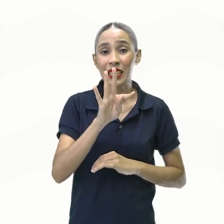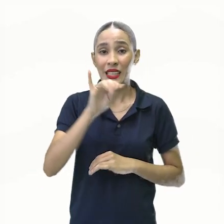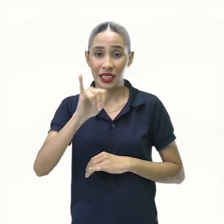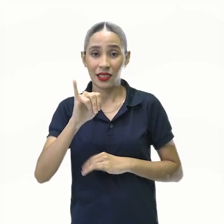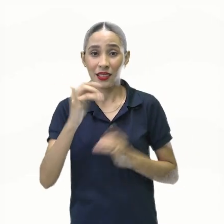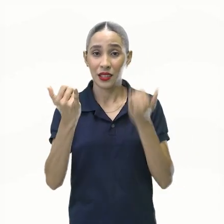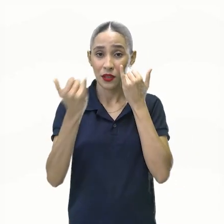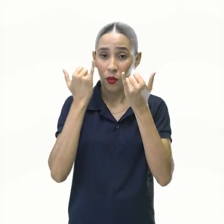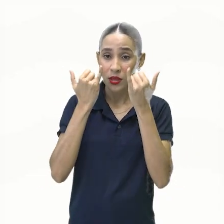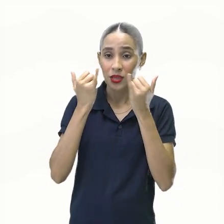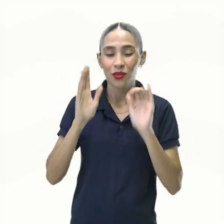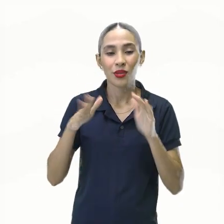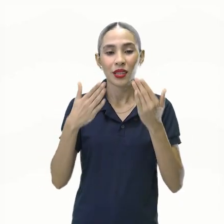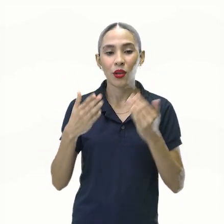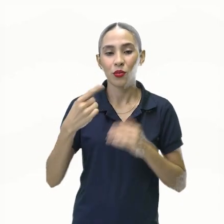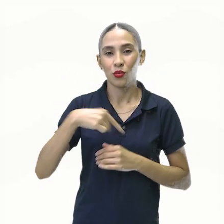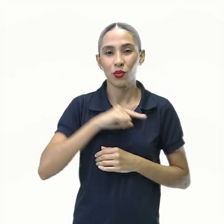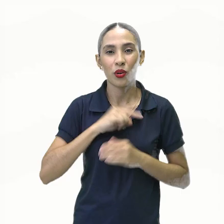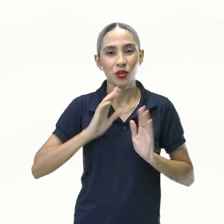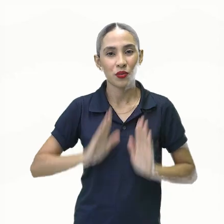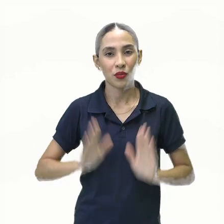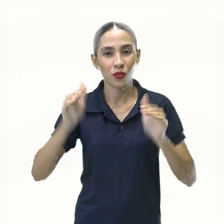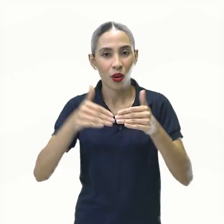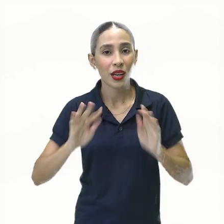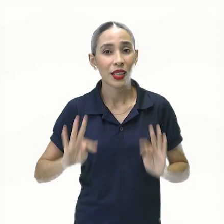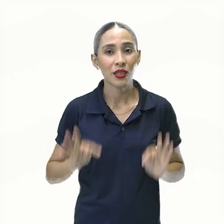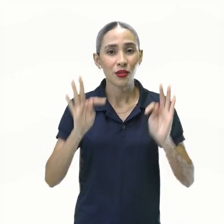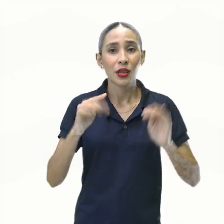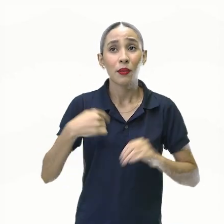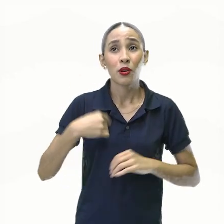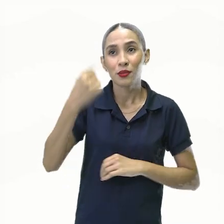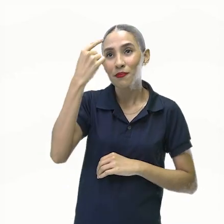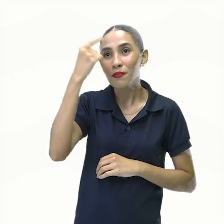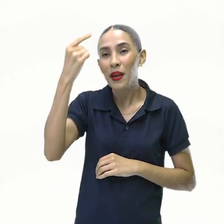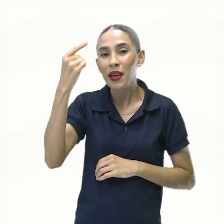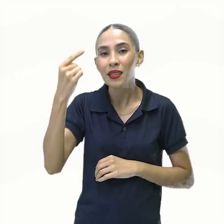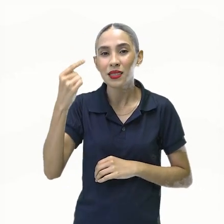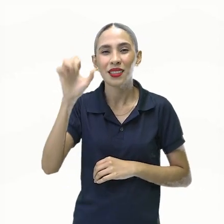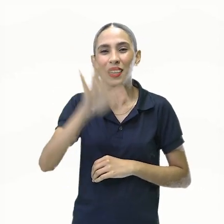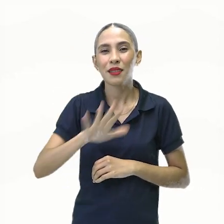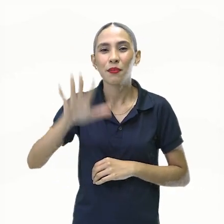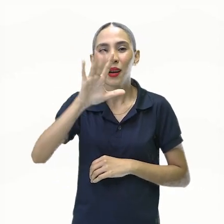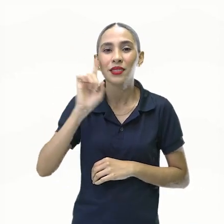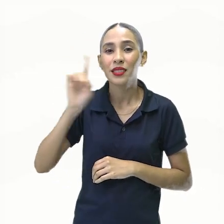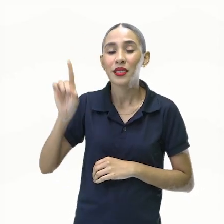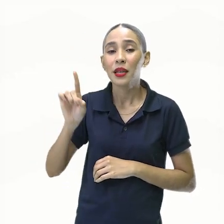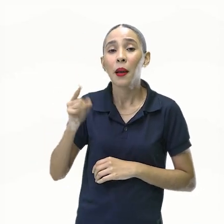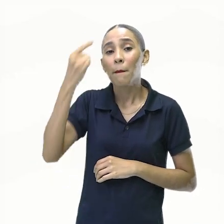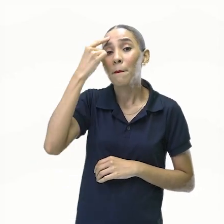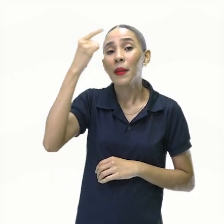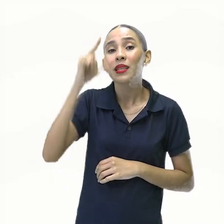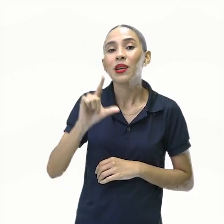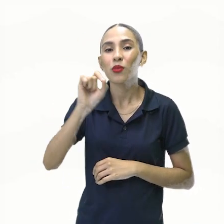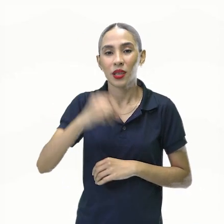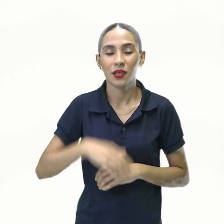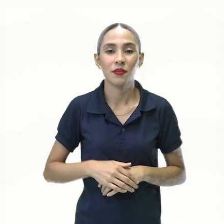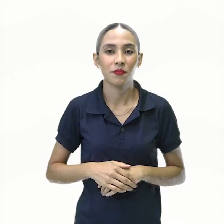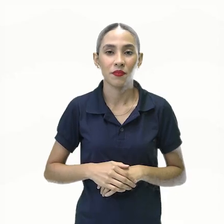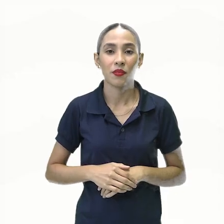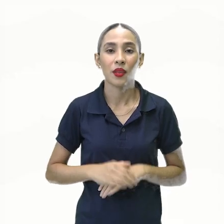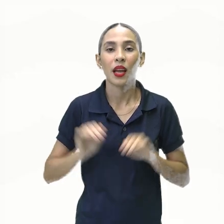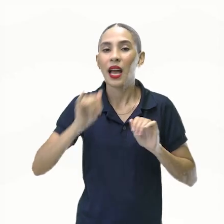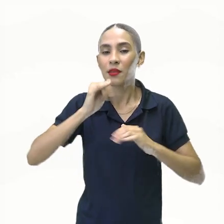tecnologia da informação. Então, quando a gente fala em tecnologia, a gente pensa logo, até na imagem, só pensa em quê?